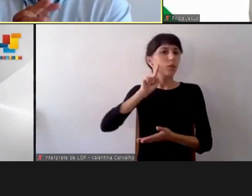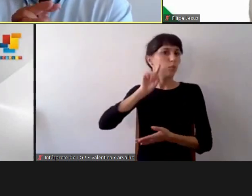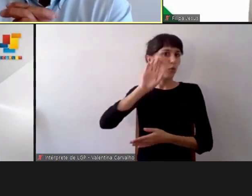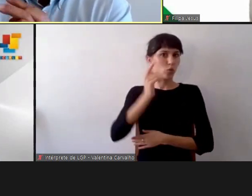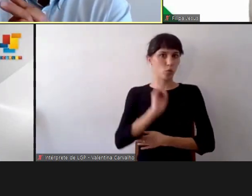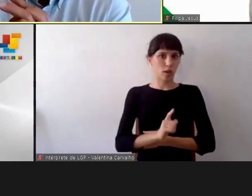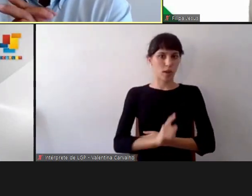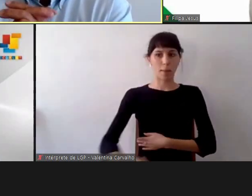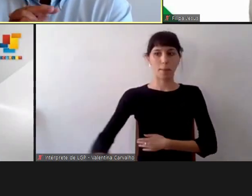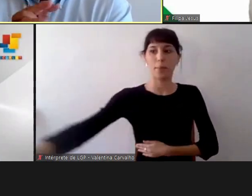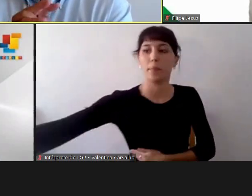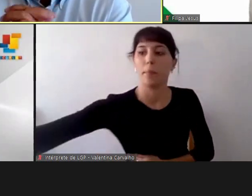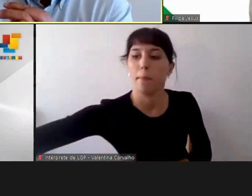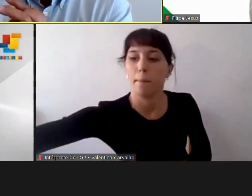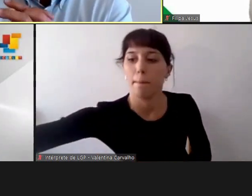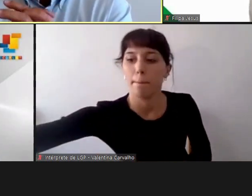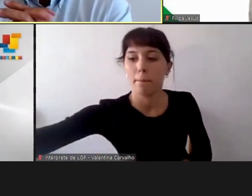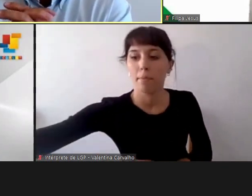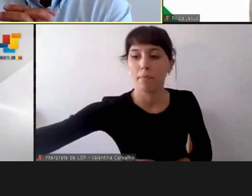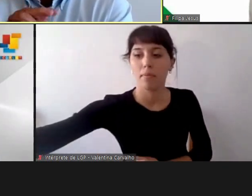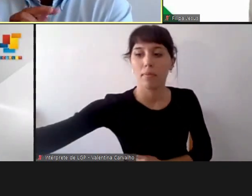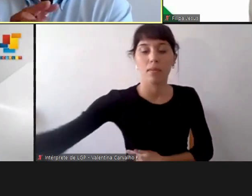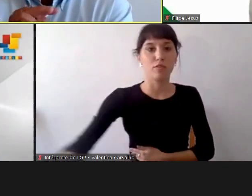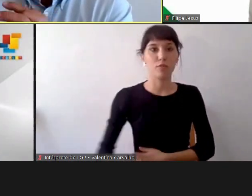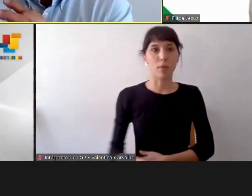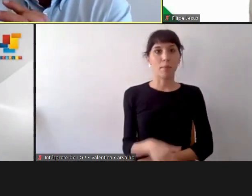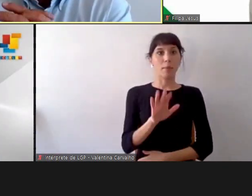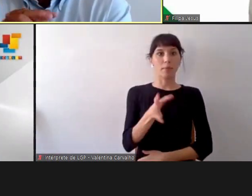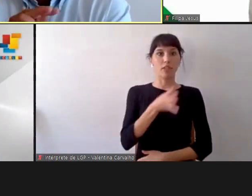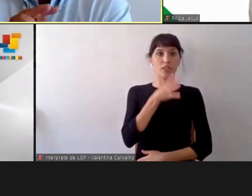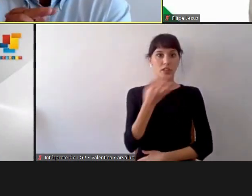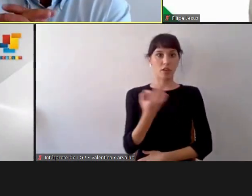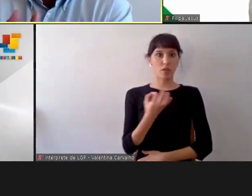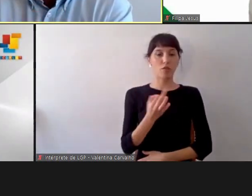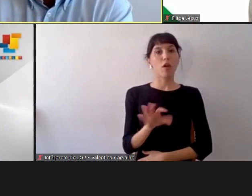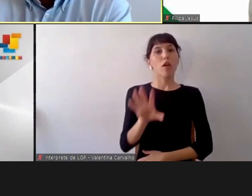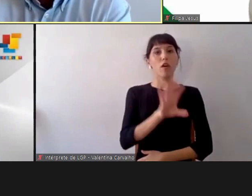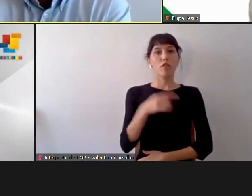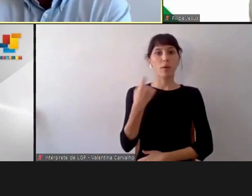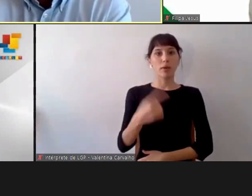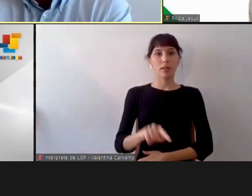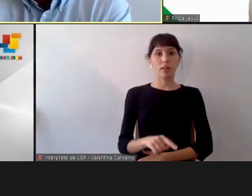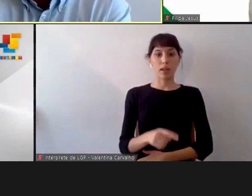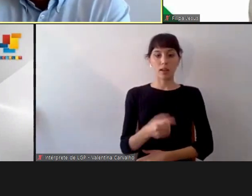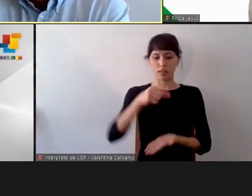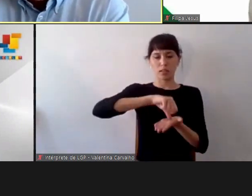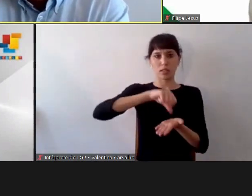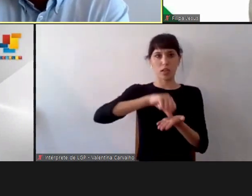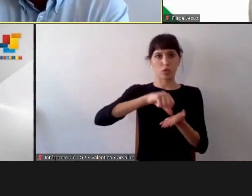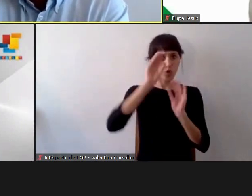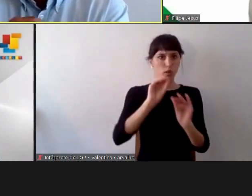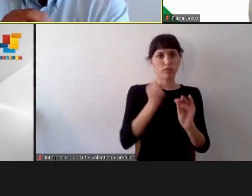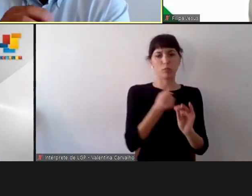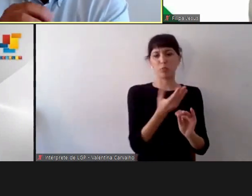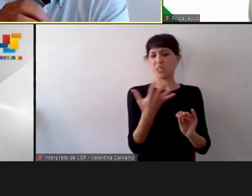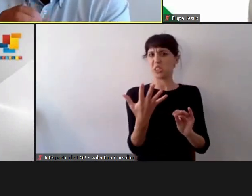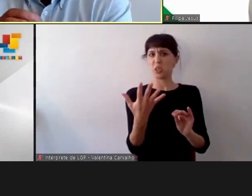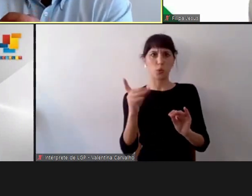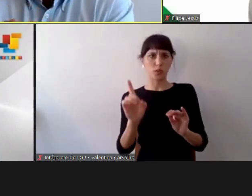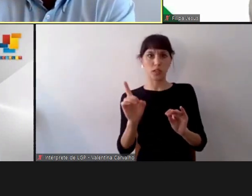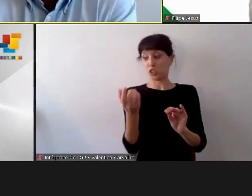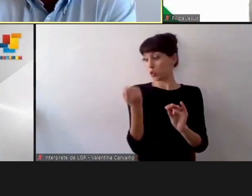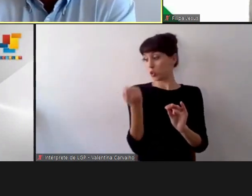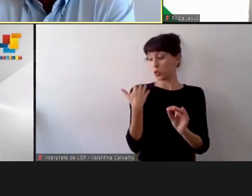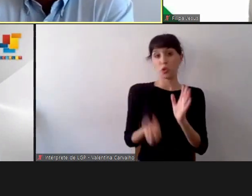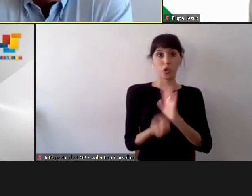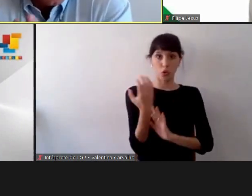forma, eu diria que o enquadramento que é feito através destes 5, 6 centros Qualifica, que são recentemente criados,